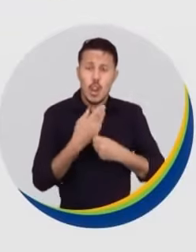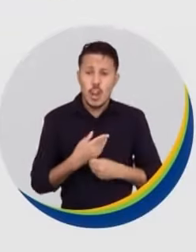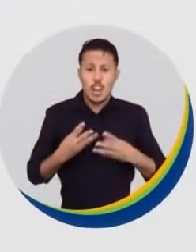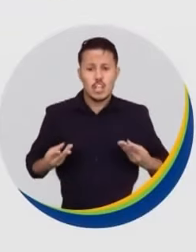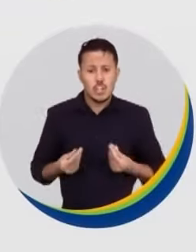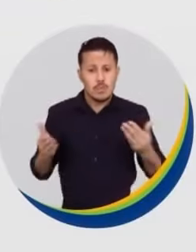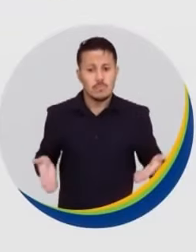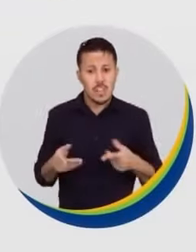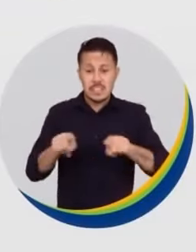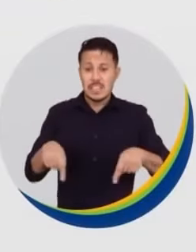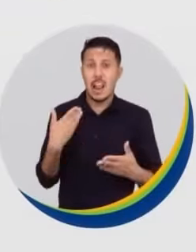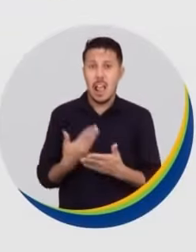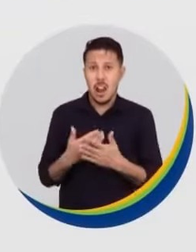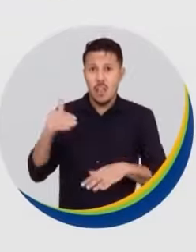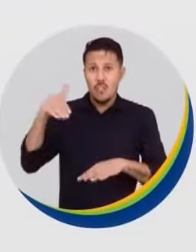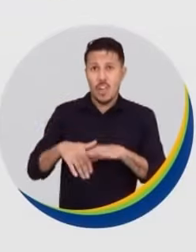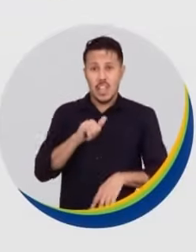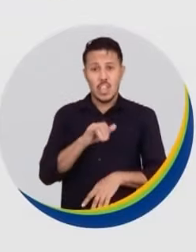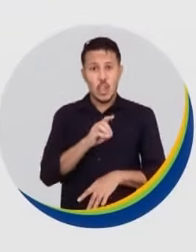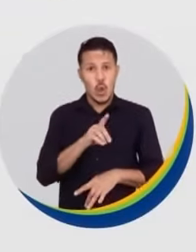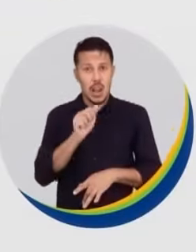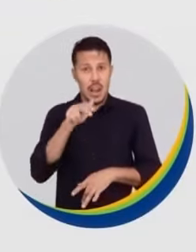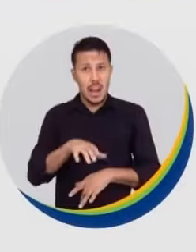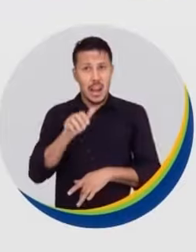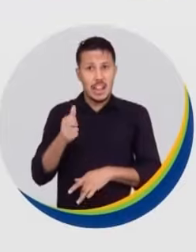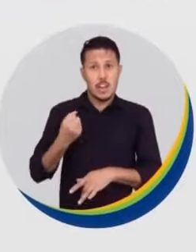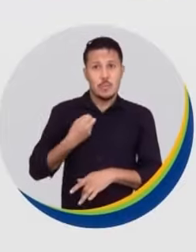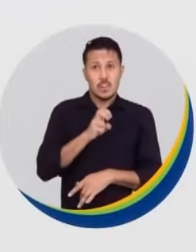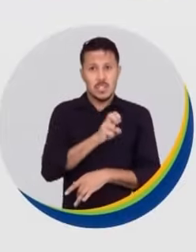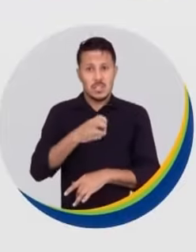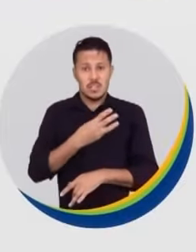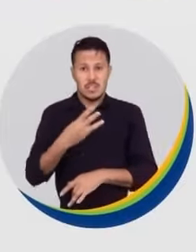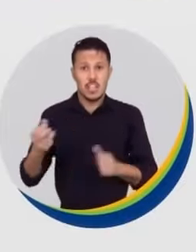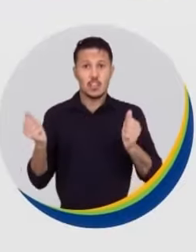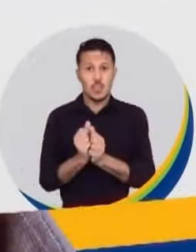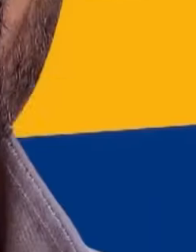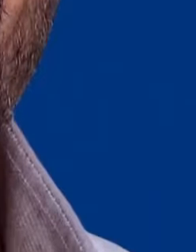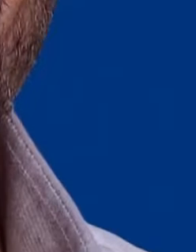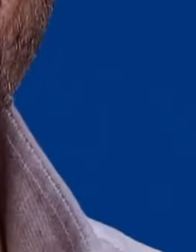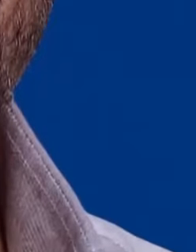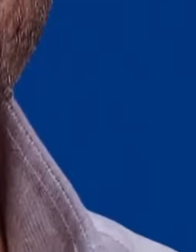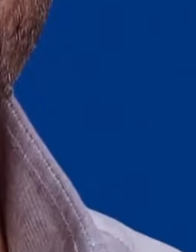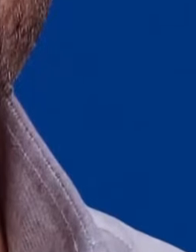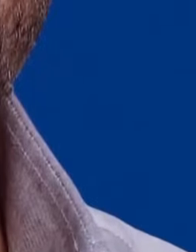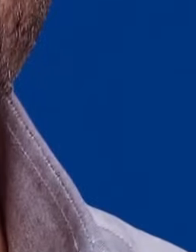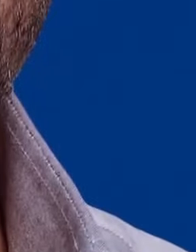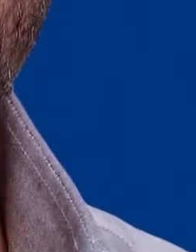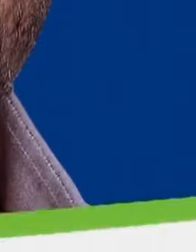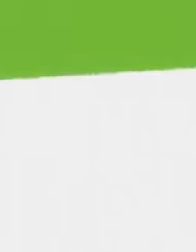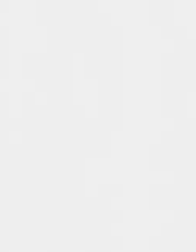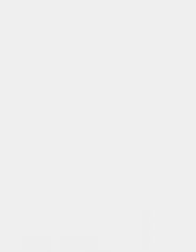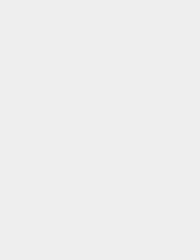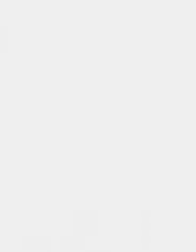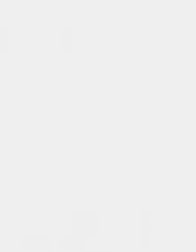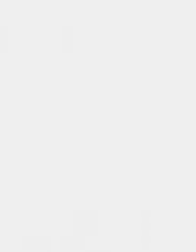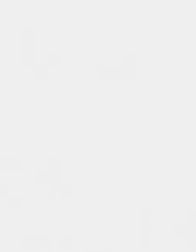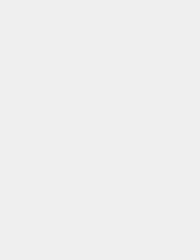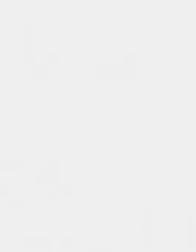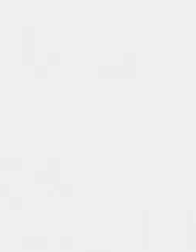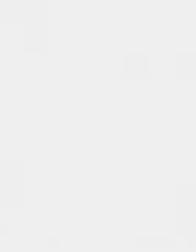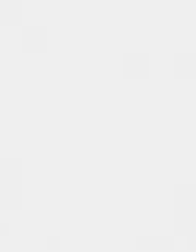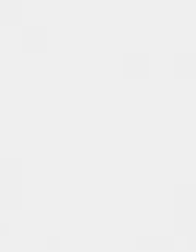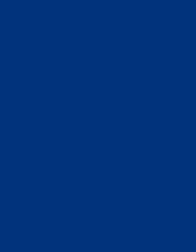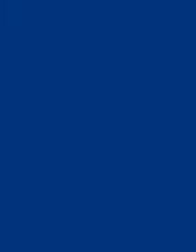estímulos sensoriais na sala de aula. Vote Professor Iola da Ruas, 55-333, com Ricardo Nunes, 15. Vote PSD